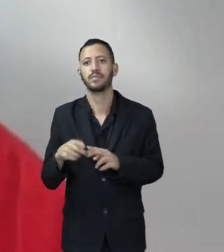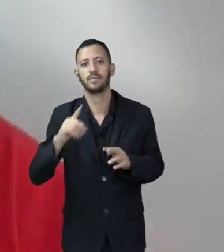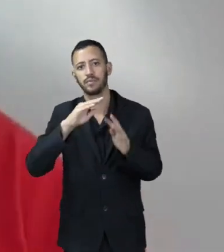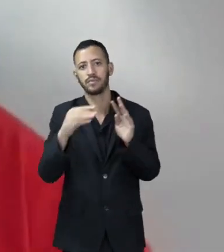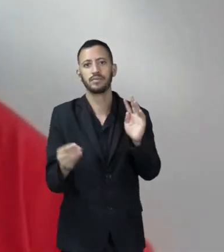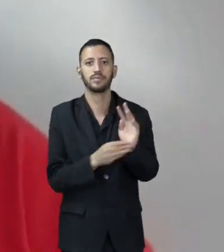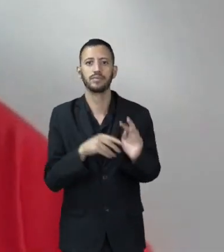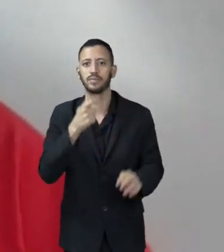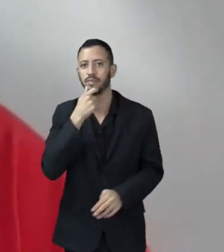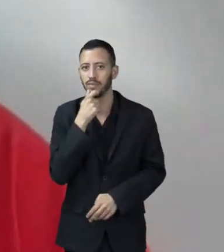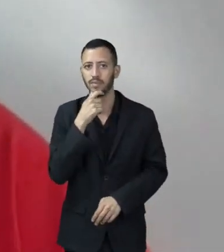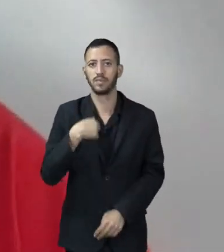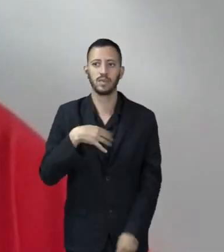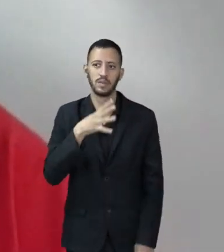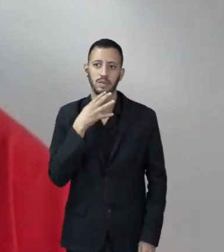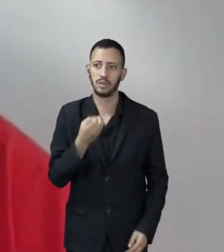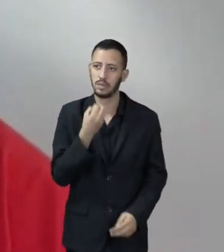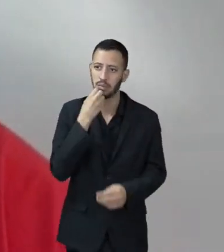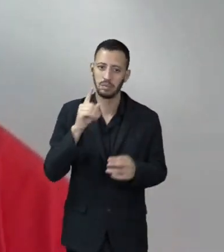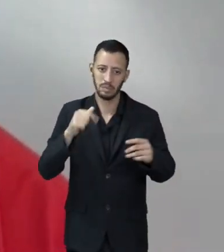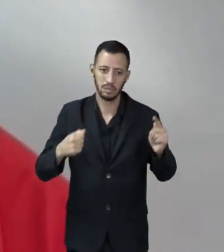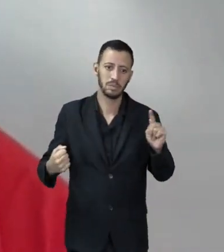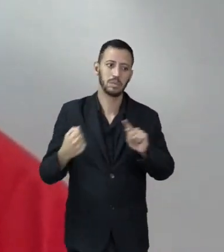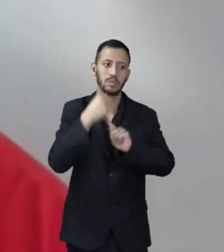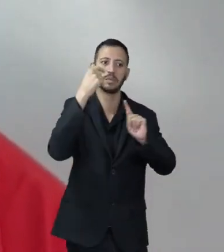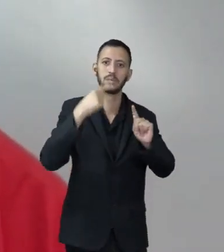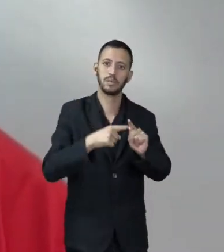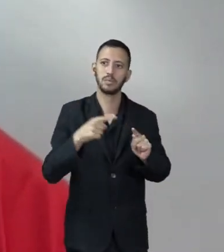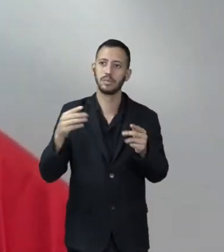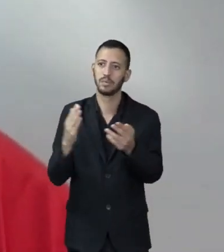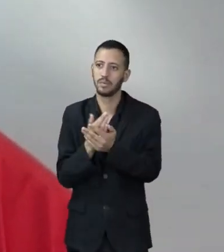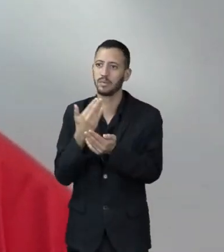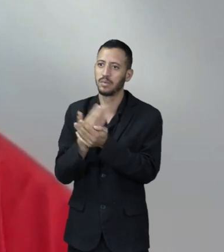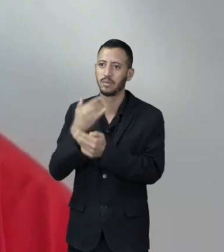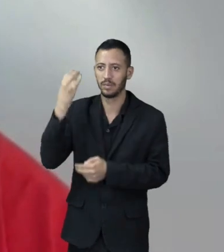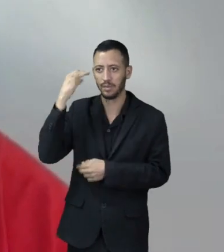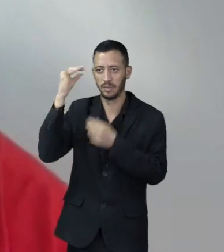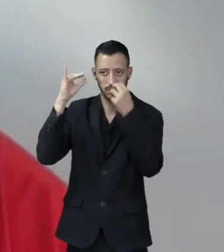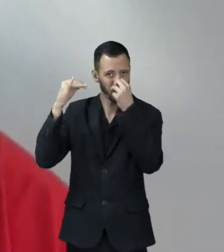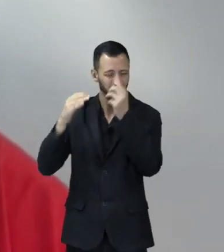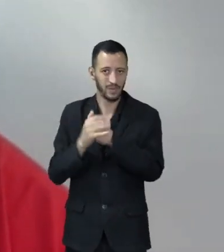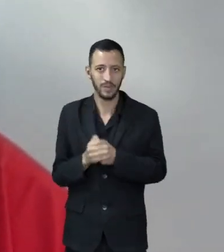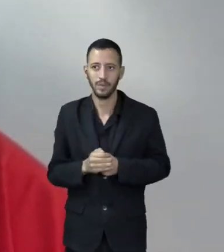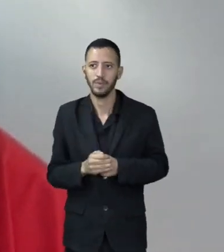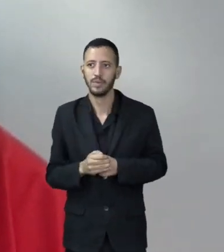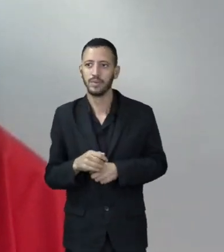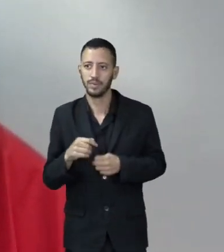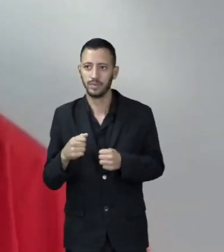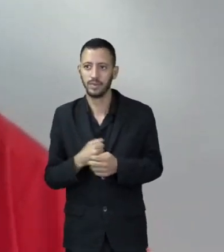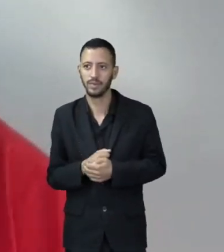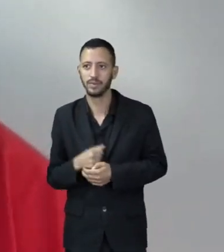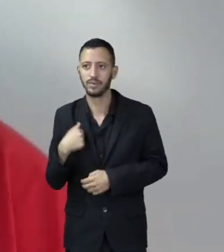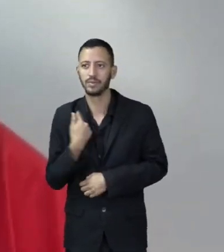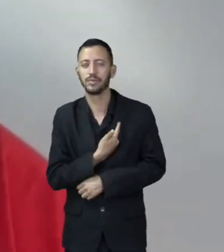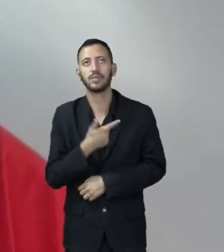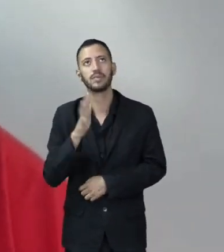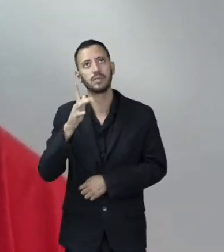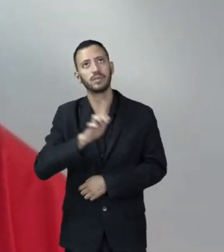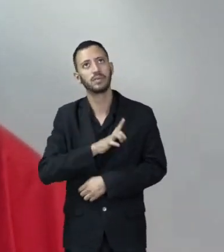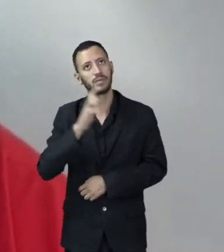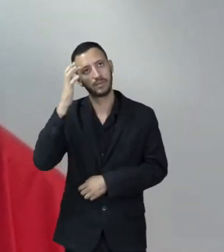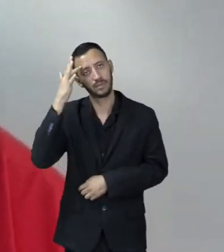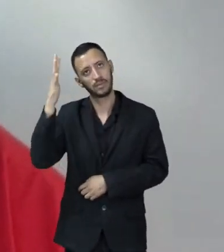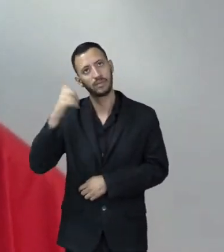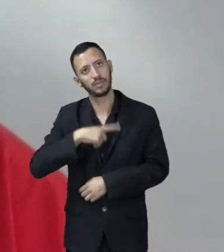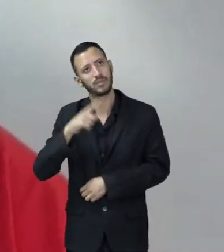publicada em inglês e português, com um bom fator de impacto, né? Então, uma revista científica de prestígio, e eu tive um sonho, literalmente,